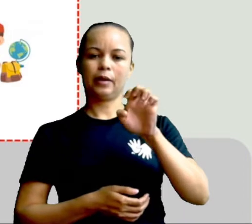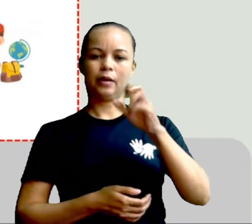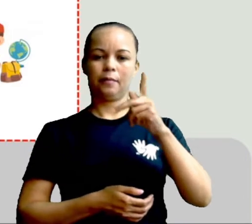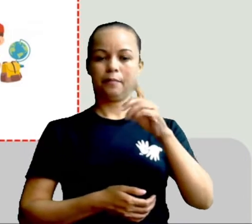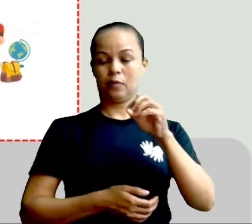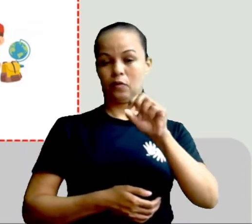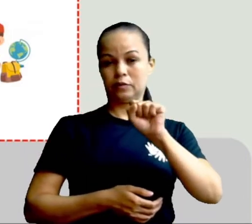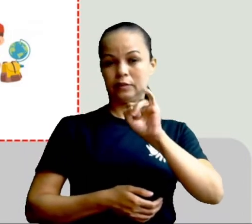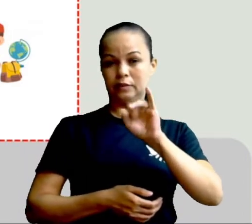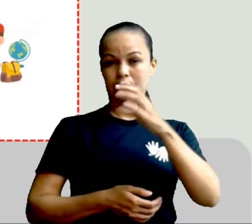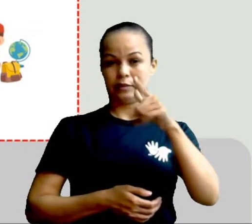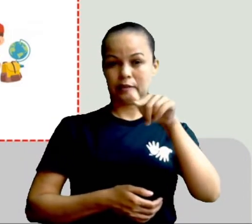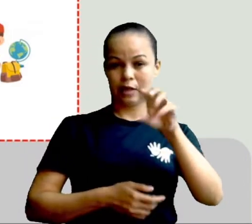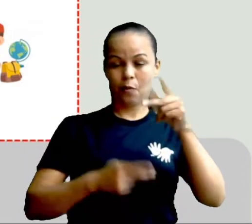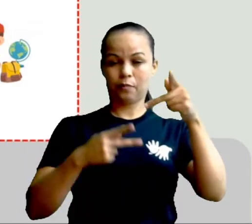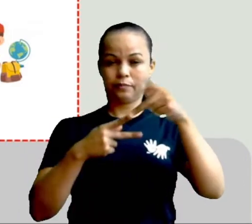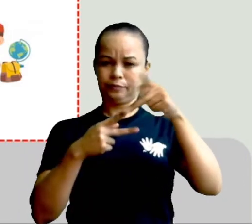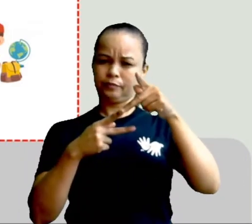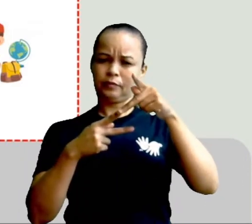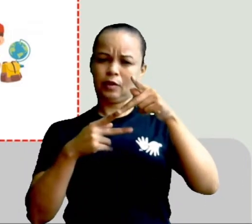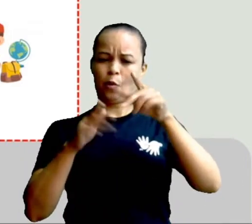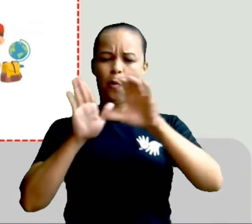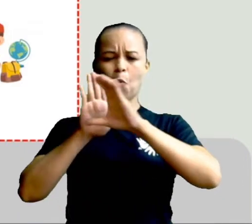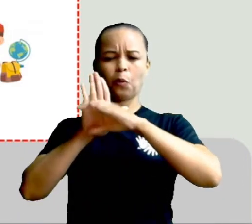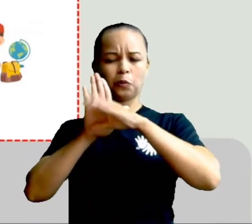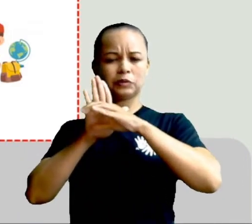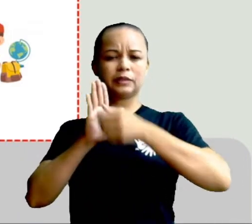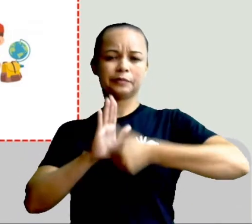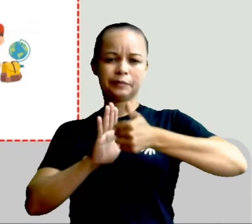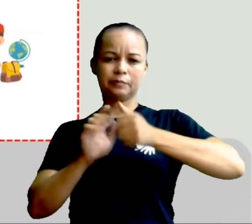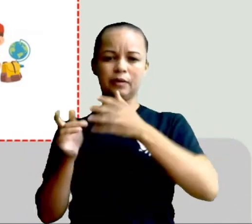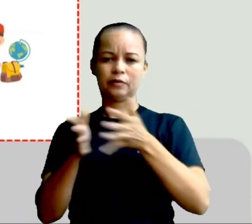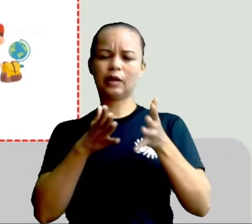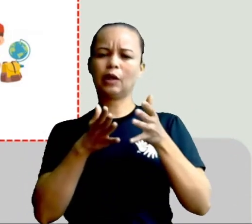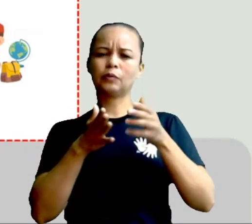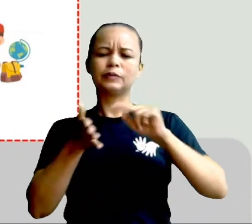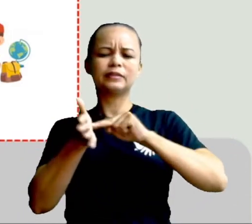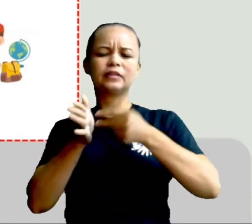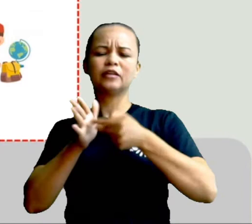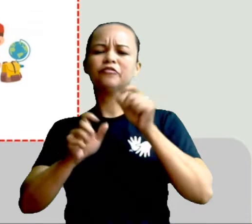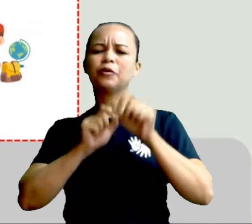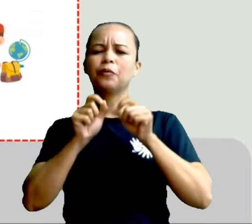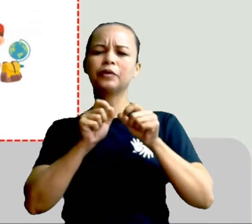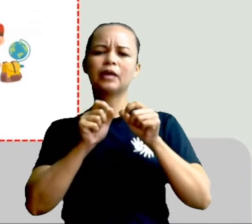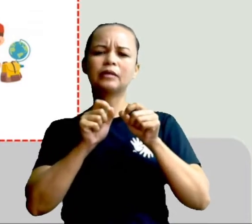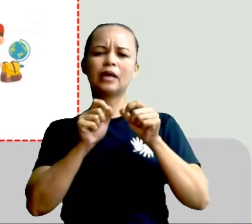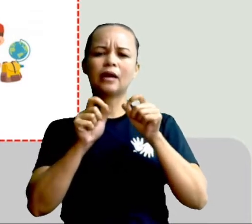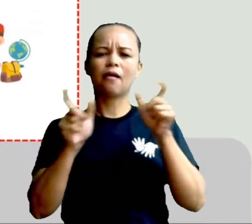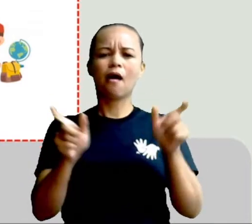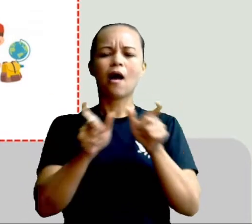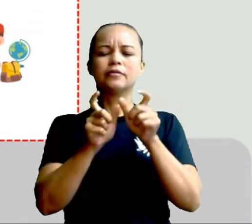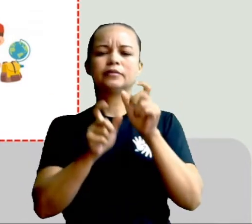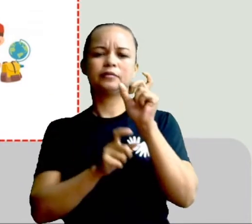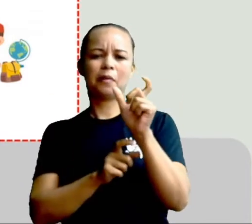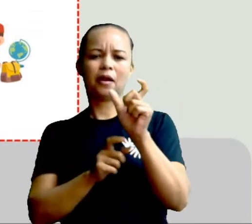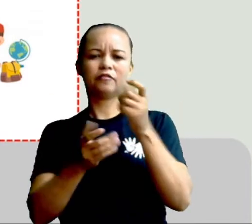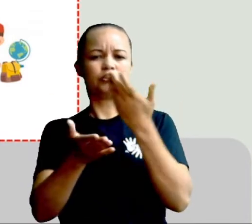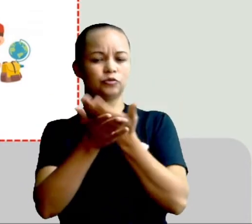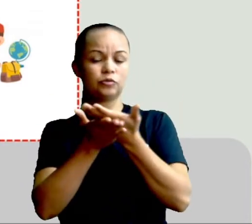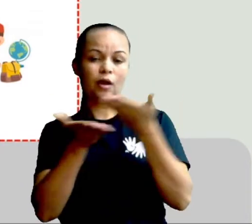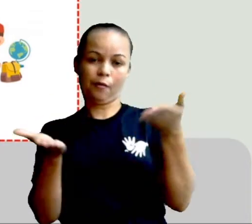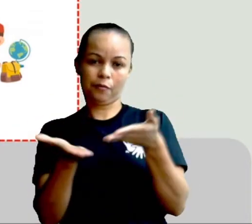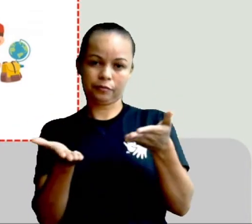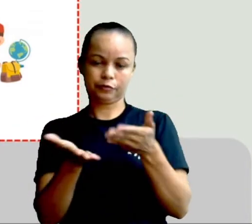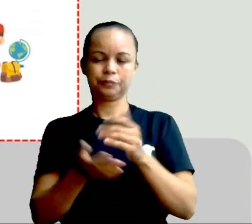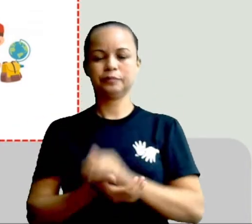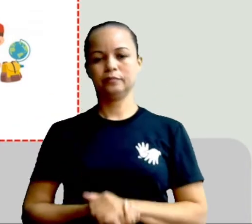Preposição, né? Primeiramente vamos para o conceito do que significa aí mais essa classe de palavras que vamos estudar na aula de